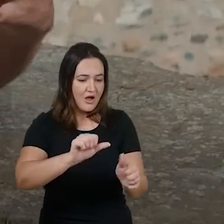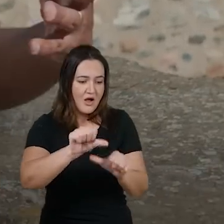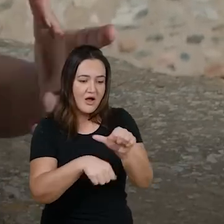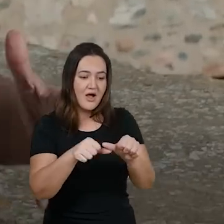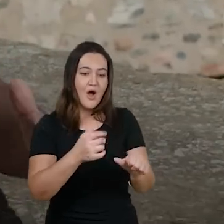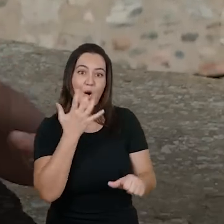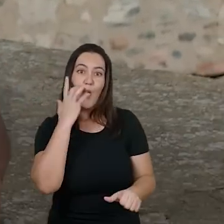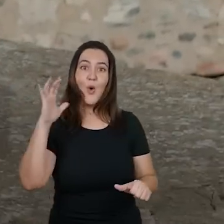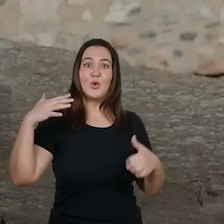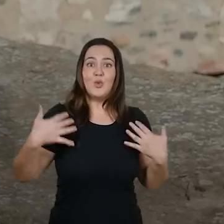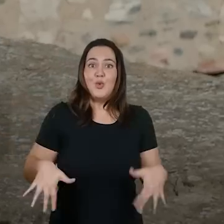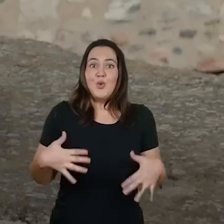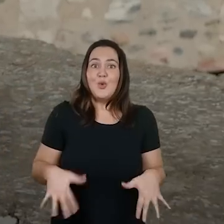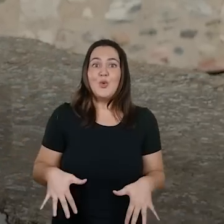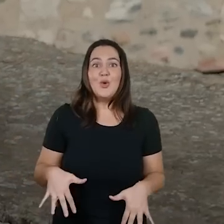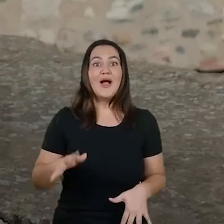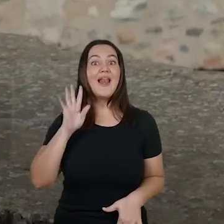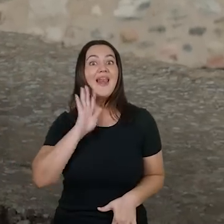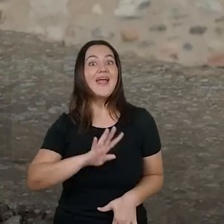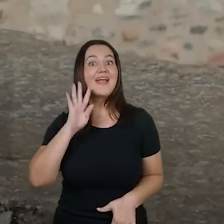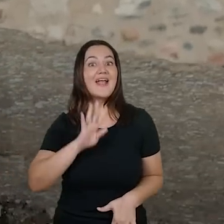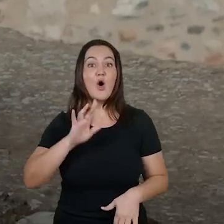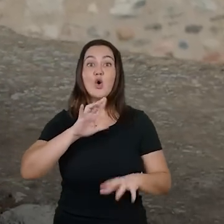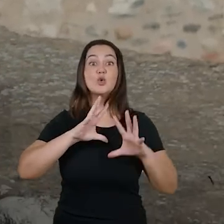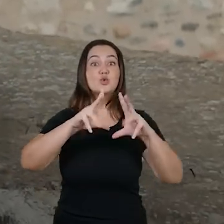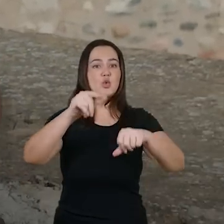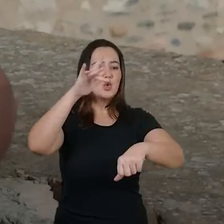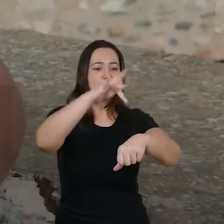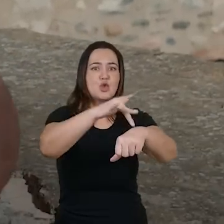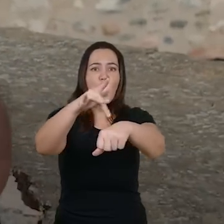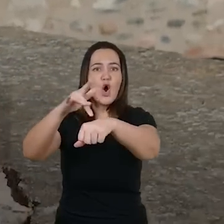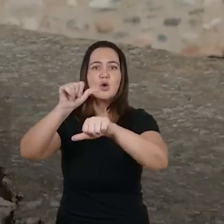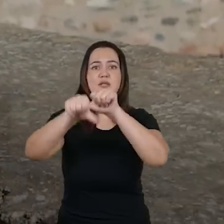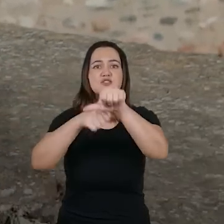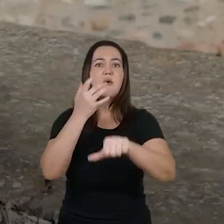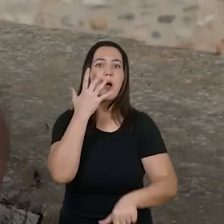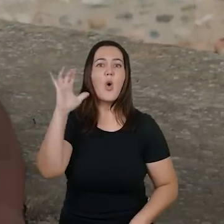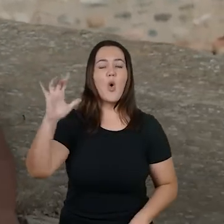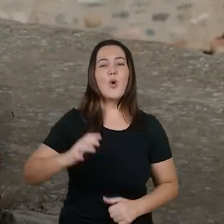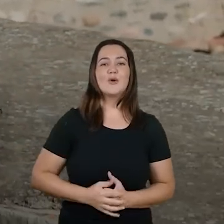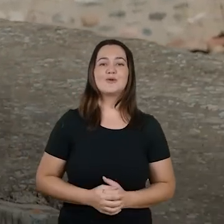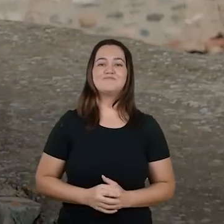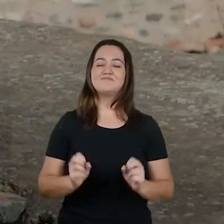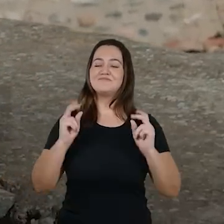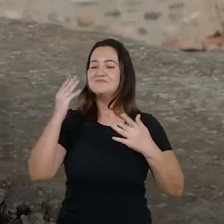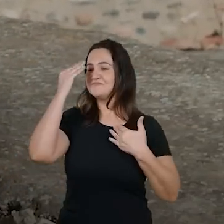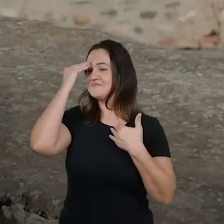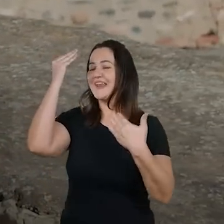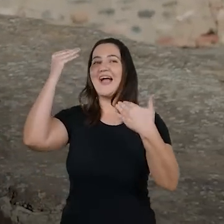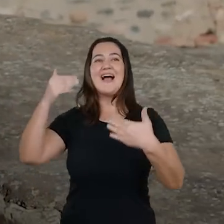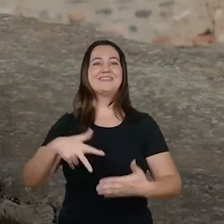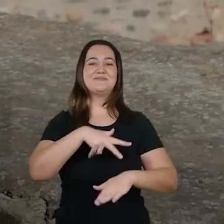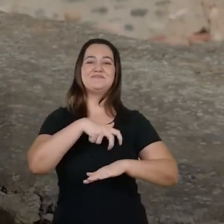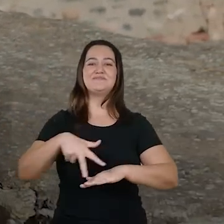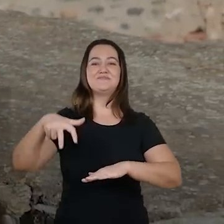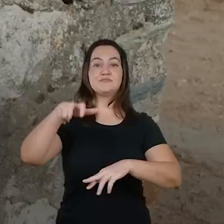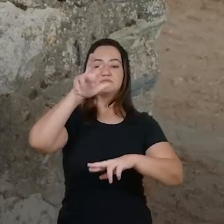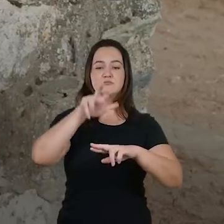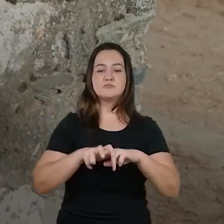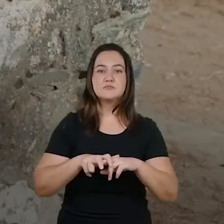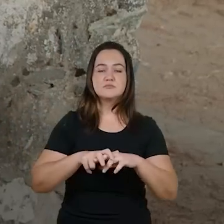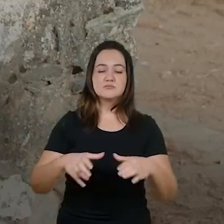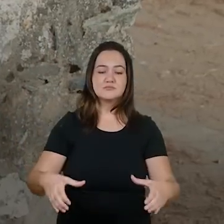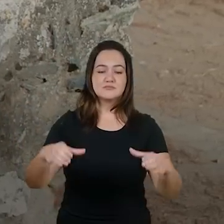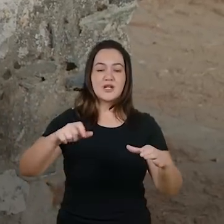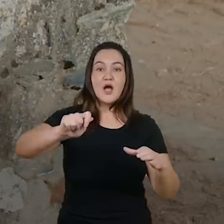ele ficou feliz. Só que a sua tragédia foi quando ele foi se alimentar e a comida também virava ouro. Ele não podia comer. Ele